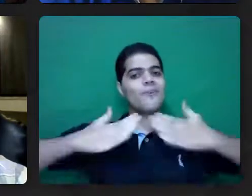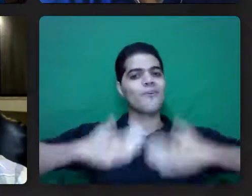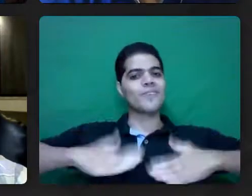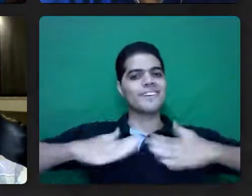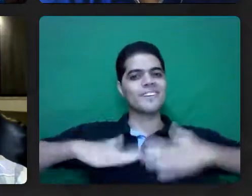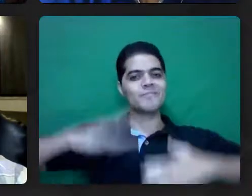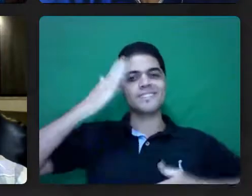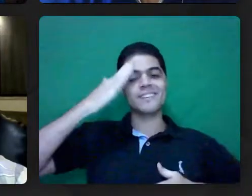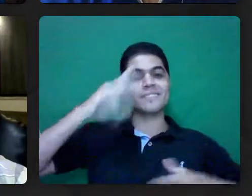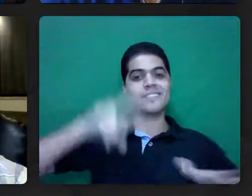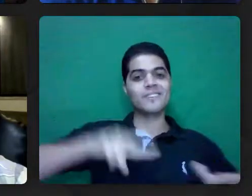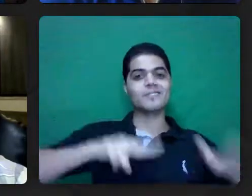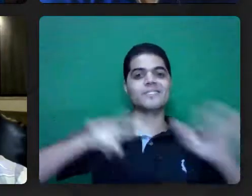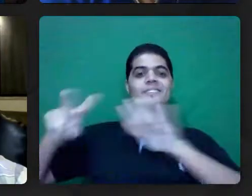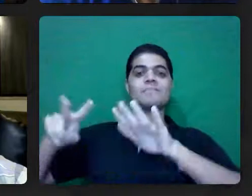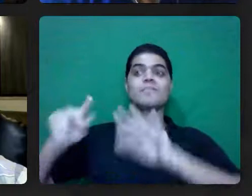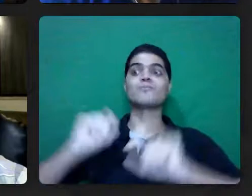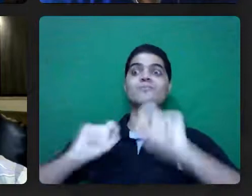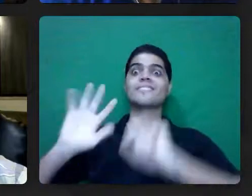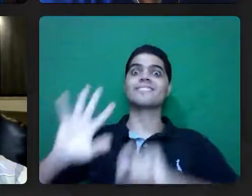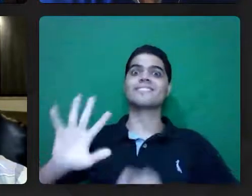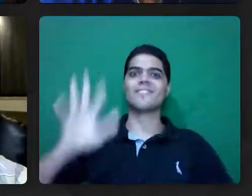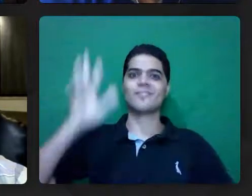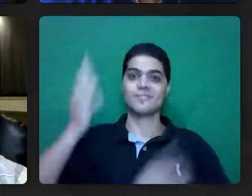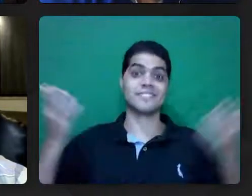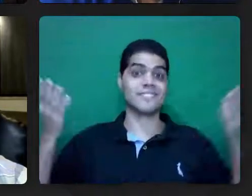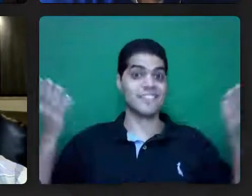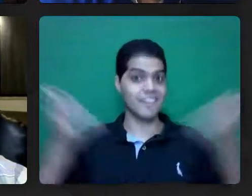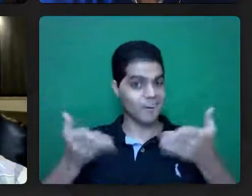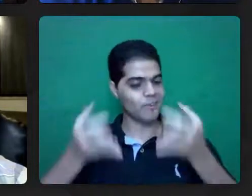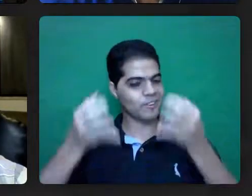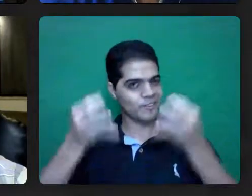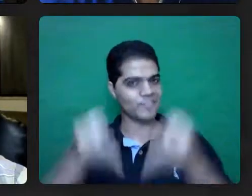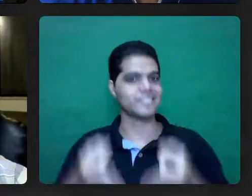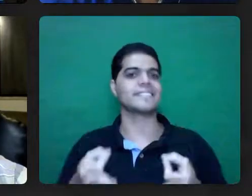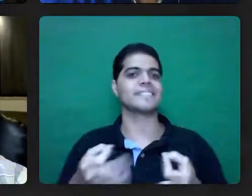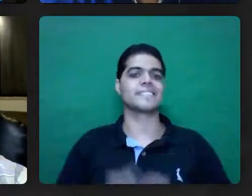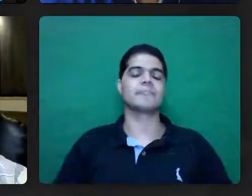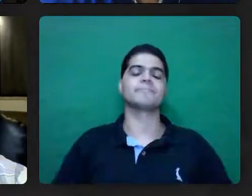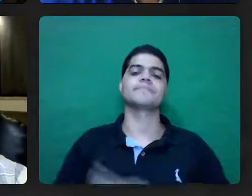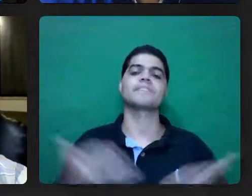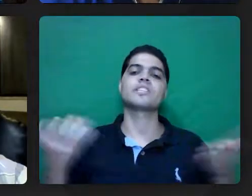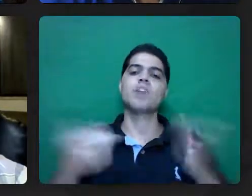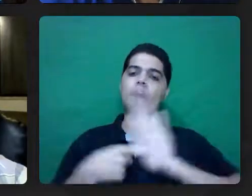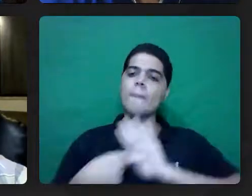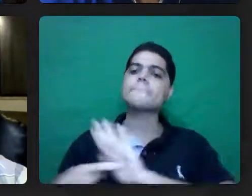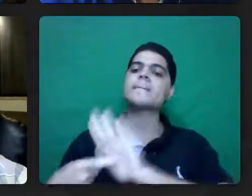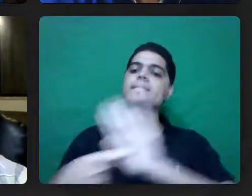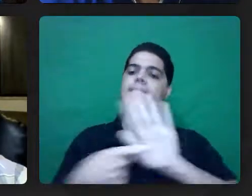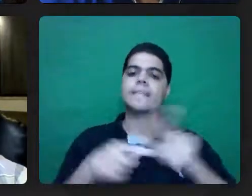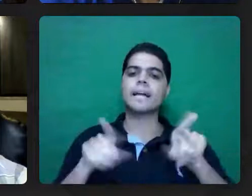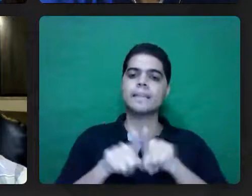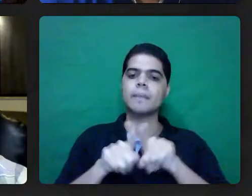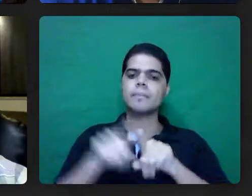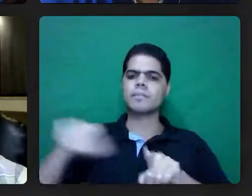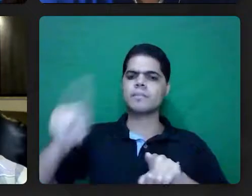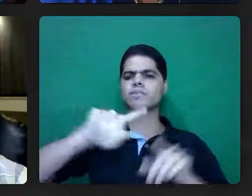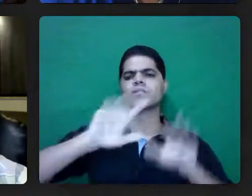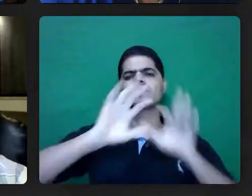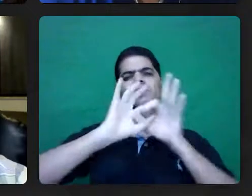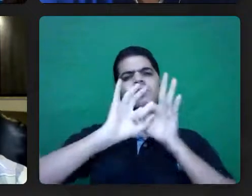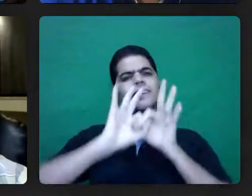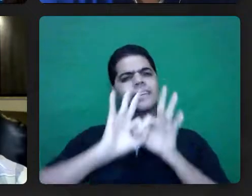vem. Então, esse é o momento. Eu vou compartilhar uma apresentação, que daí fica mais fácil da gente ir mostrando para vocês, mas fiquem à vontade,